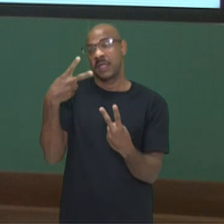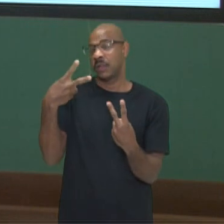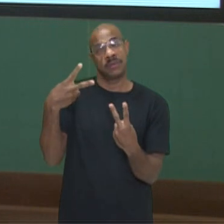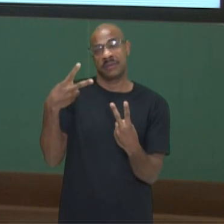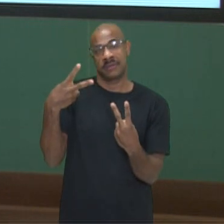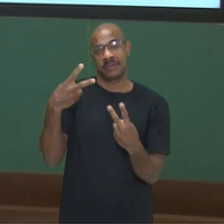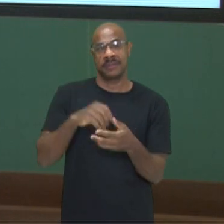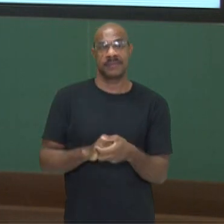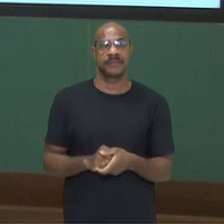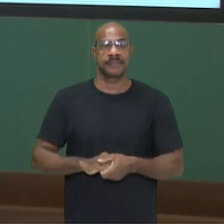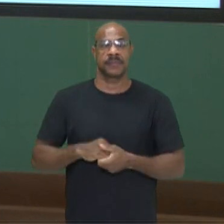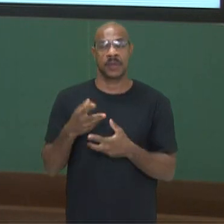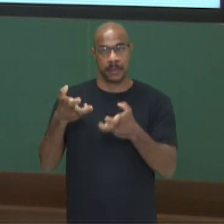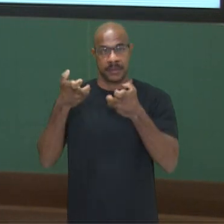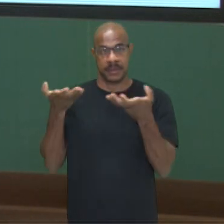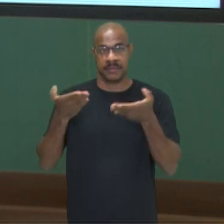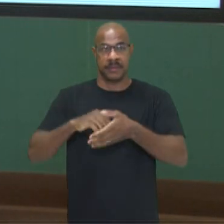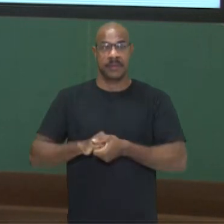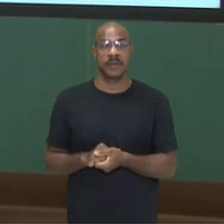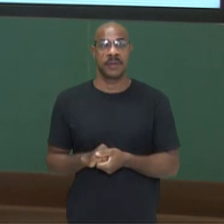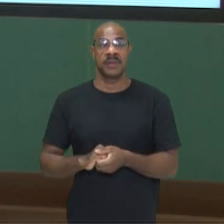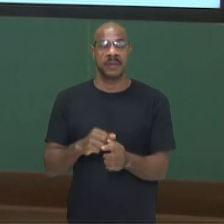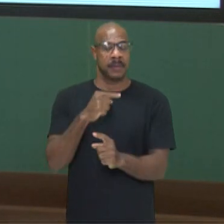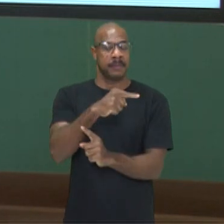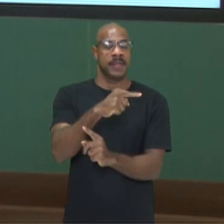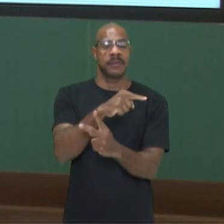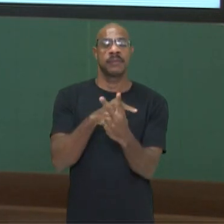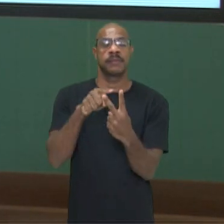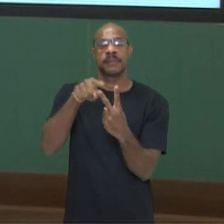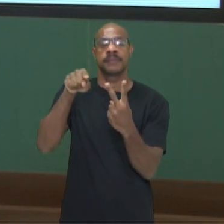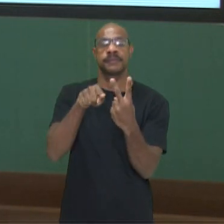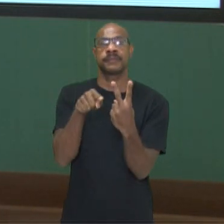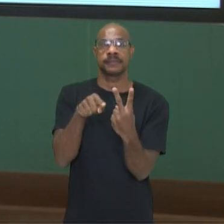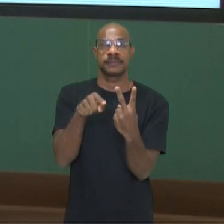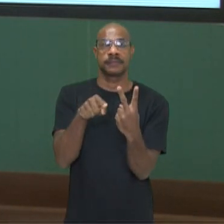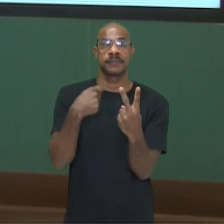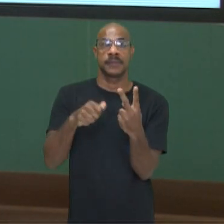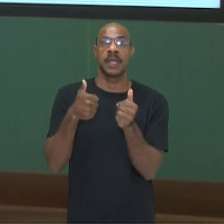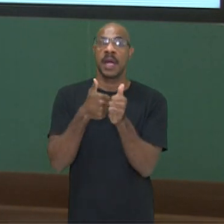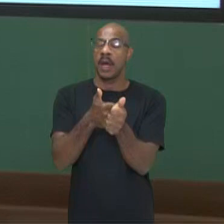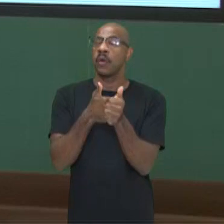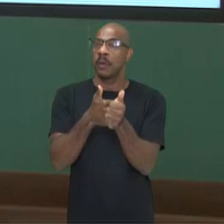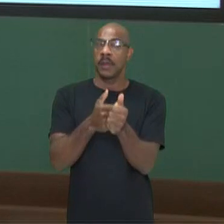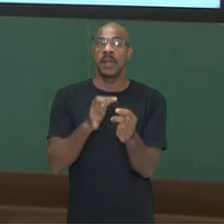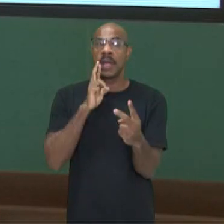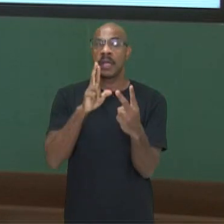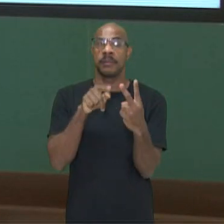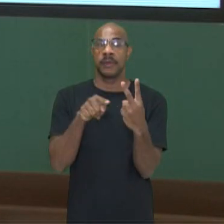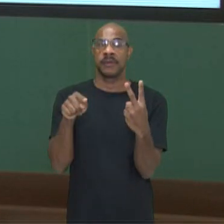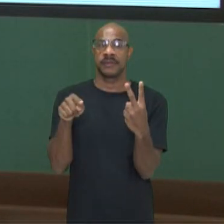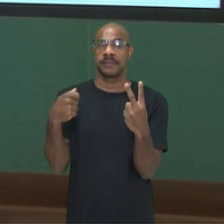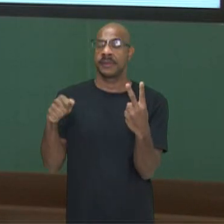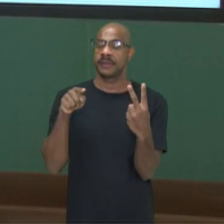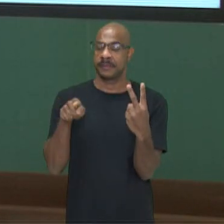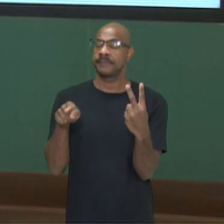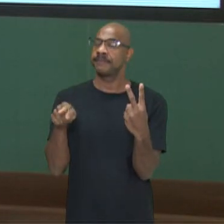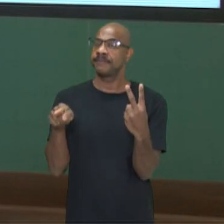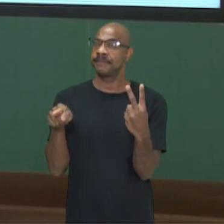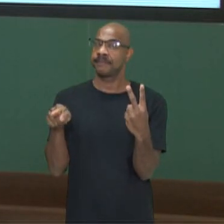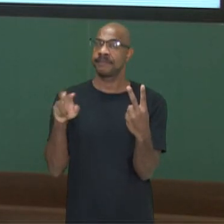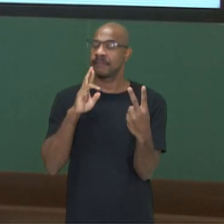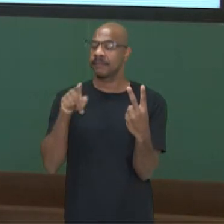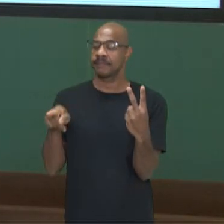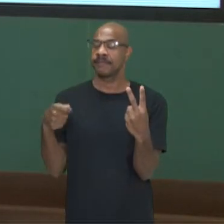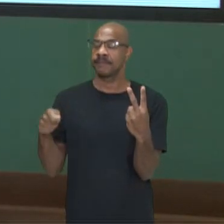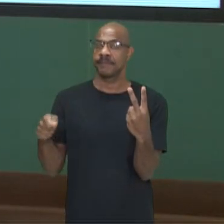2. Agora observem, esse menos aqui, ó, ele tem que acompanhar o resultado, ok? Então,